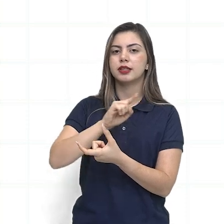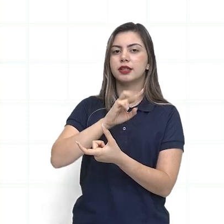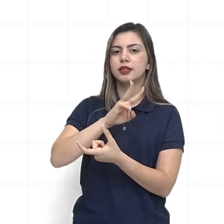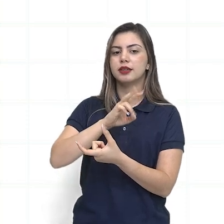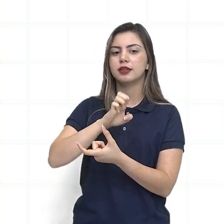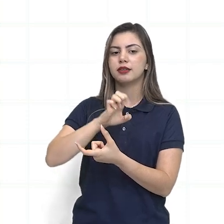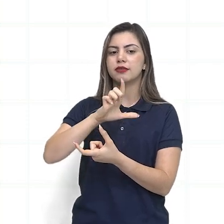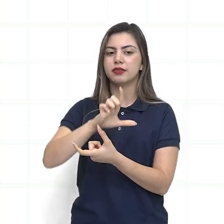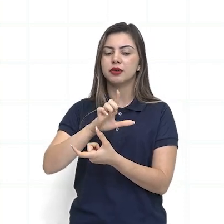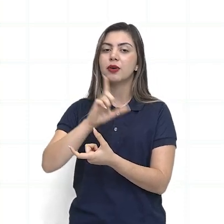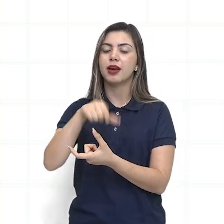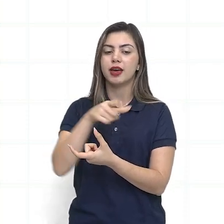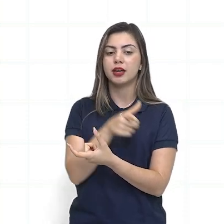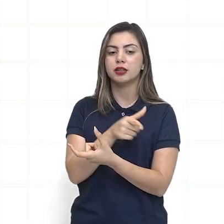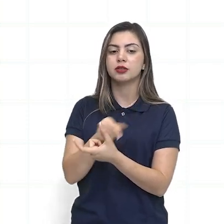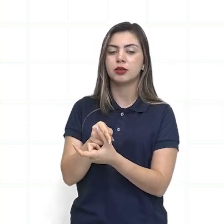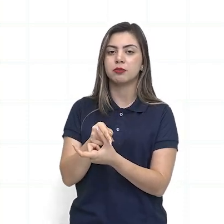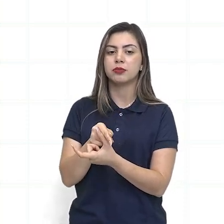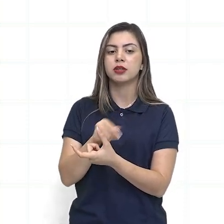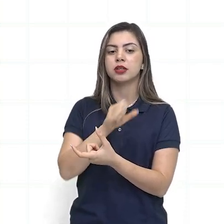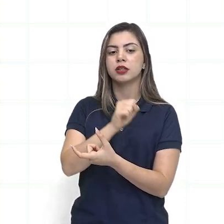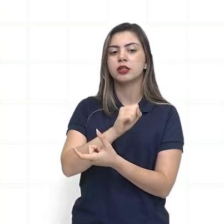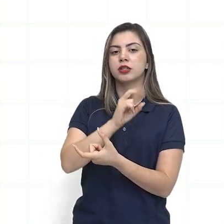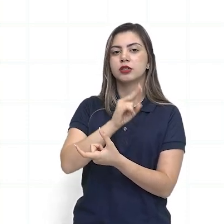ível, que é um sufixo.